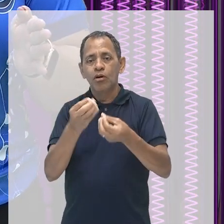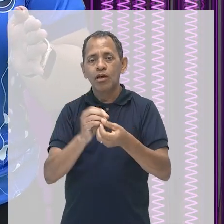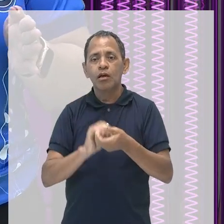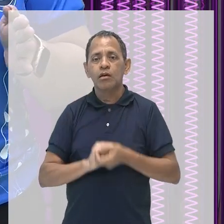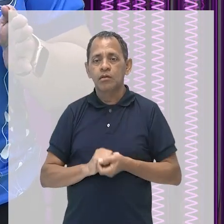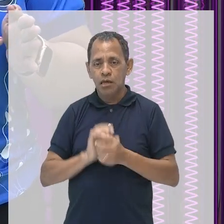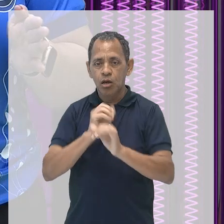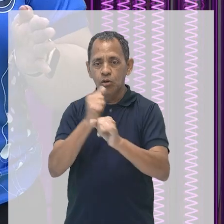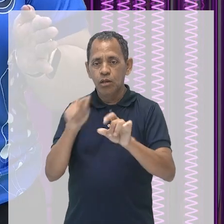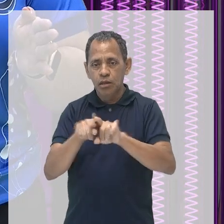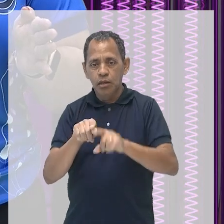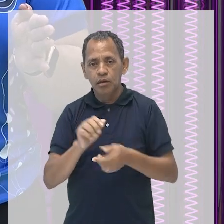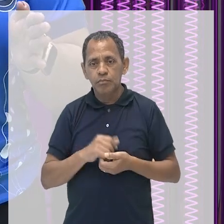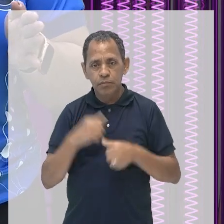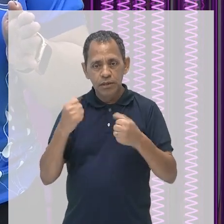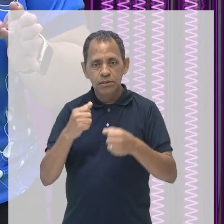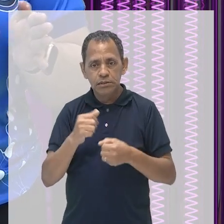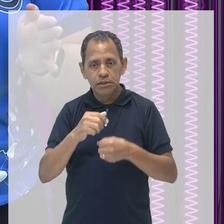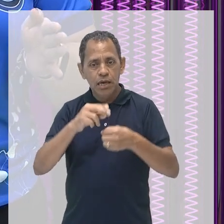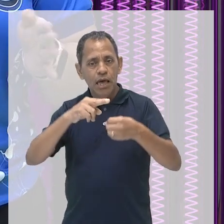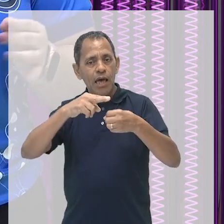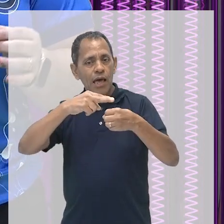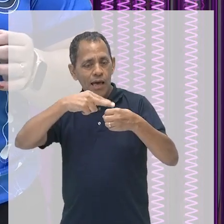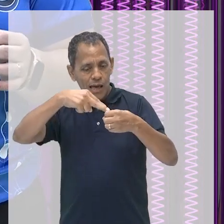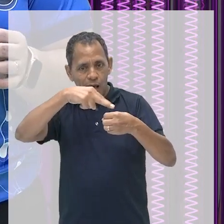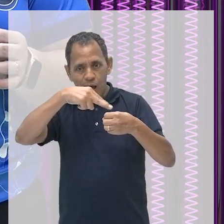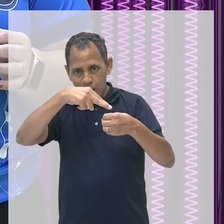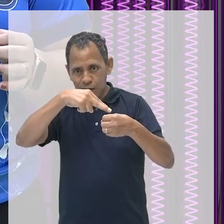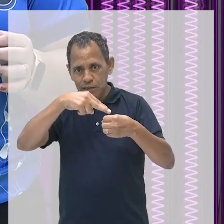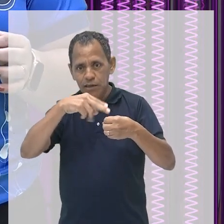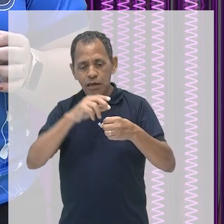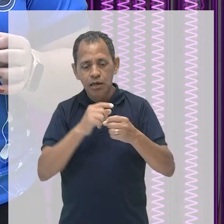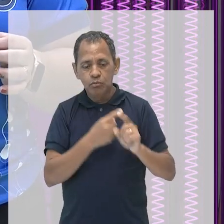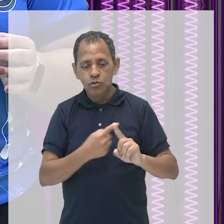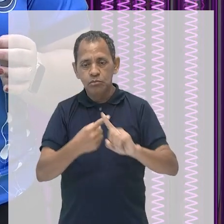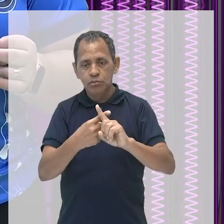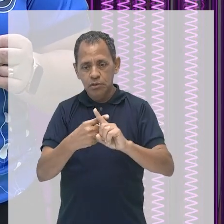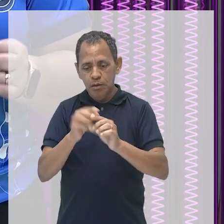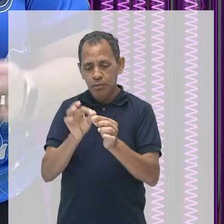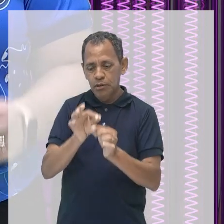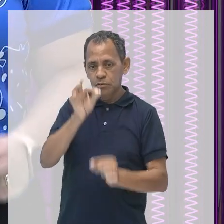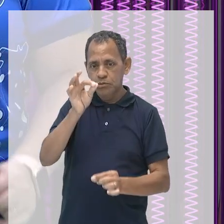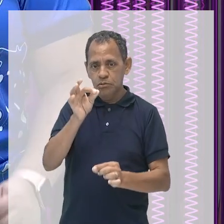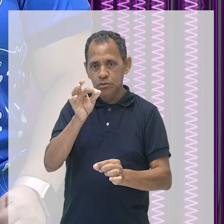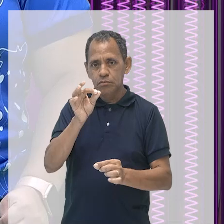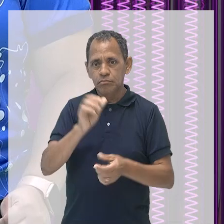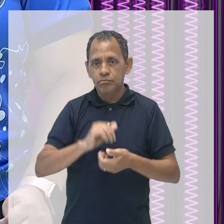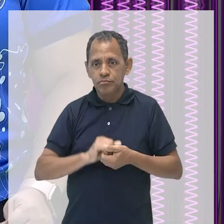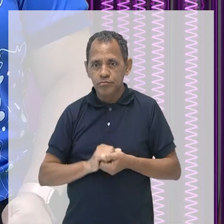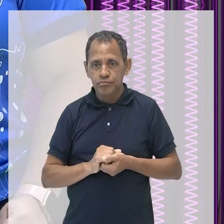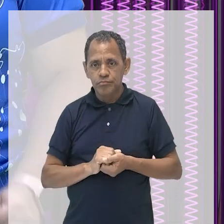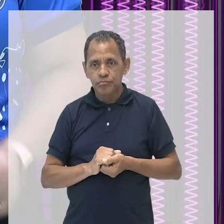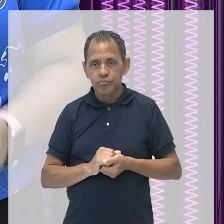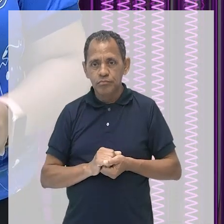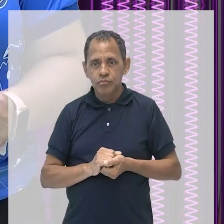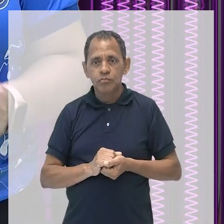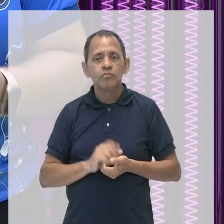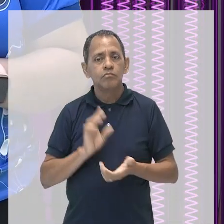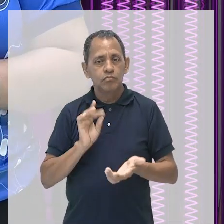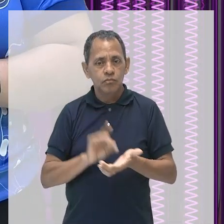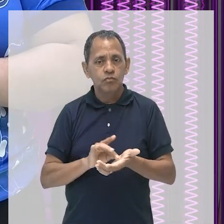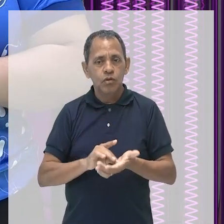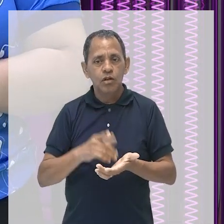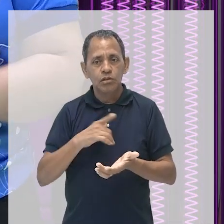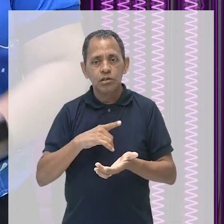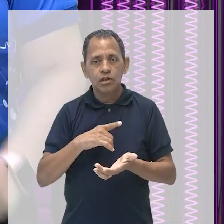dessa base, ou seja, a área do retângulo, e multiplicar pela altura da caixa de sapato. Então, é exatamente o que a gente tem